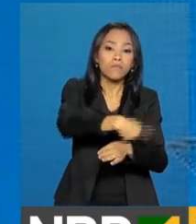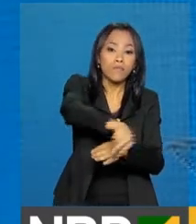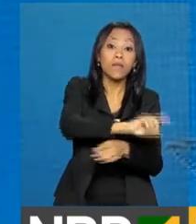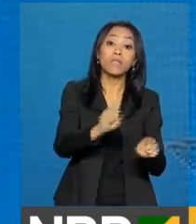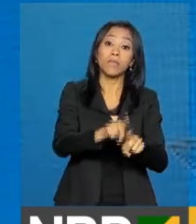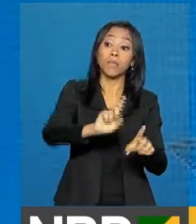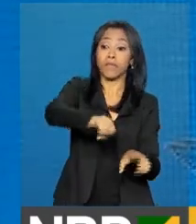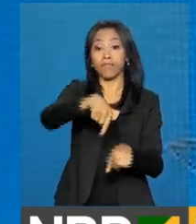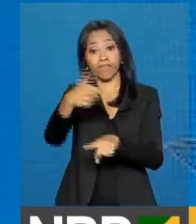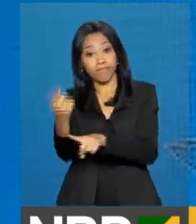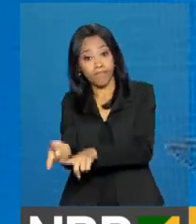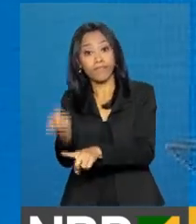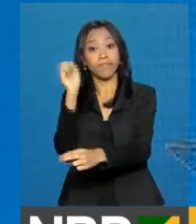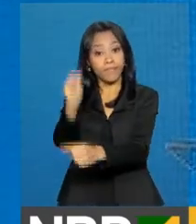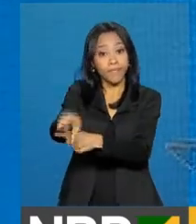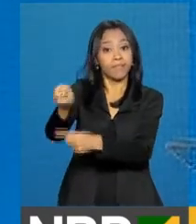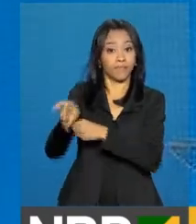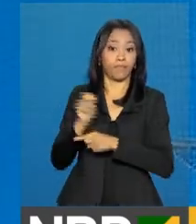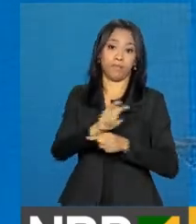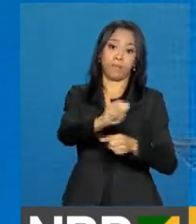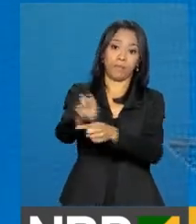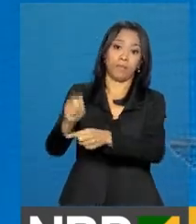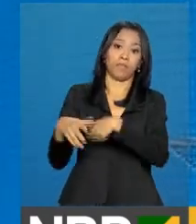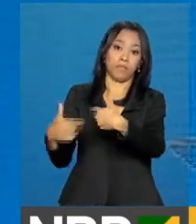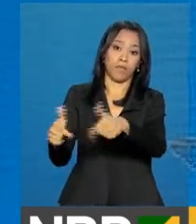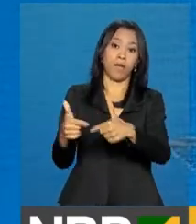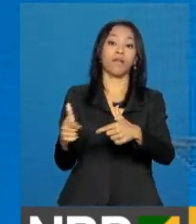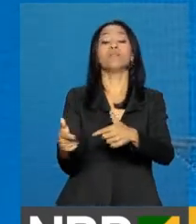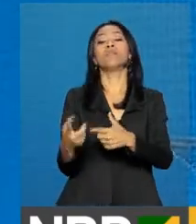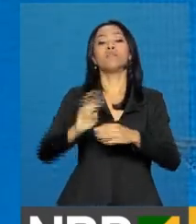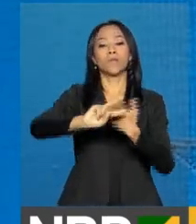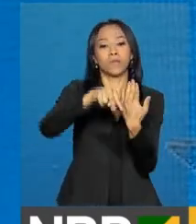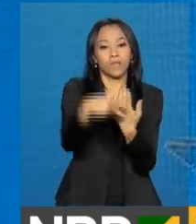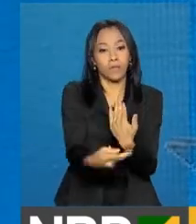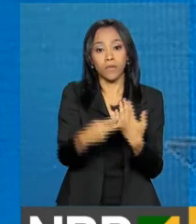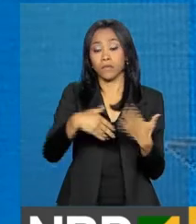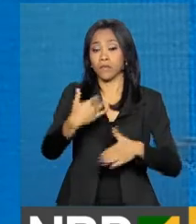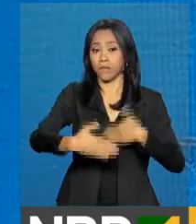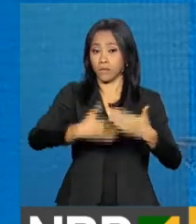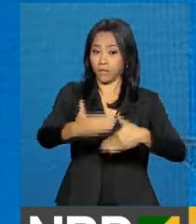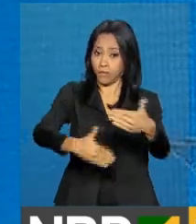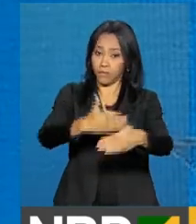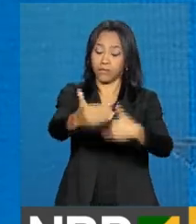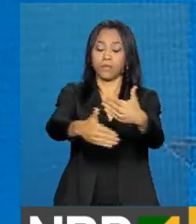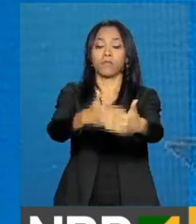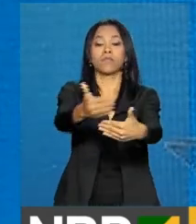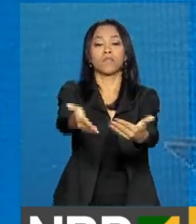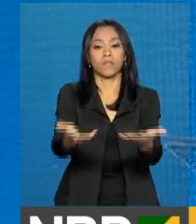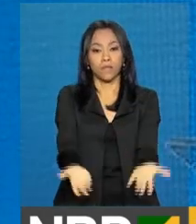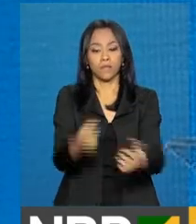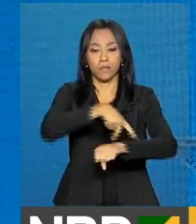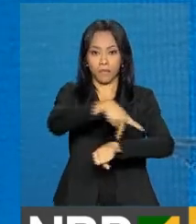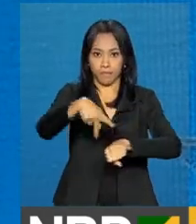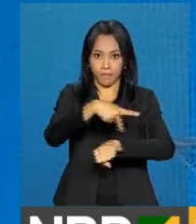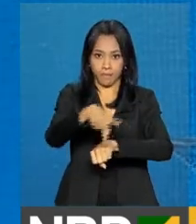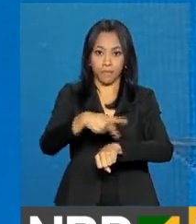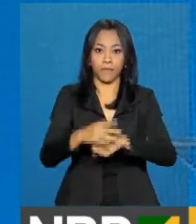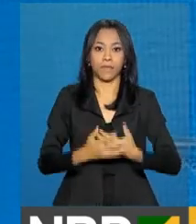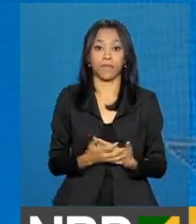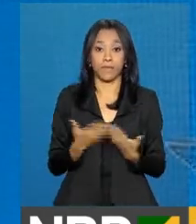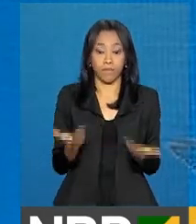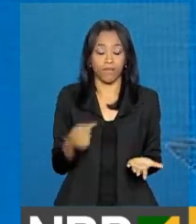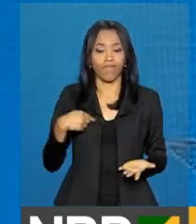empregos e, portanto, gerar desenvolvimento especial para o nosso país. E